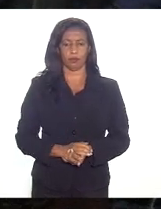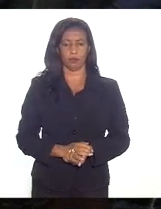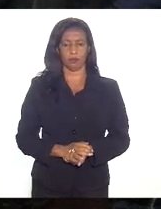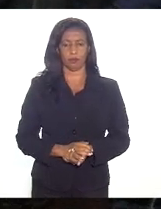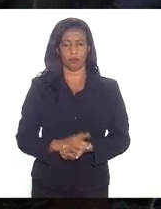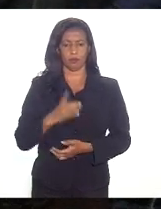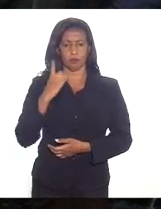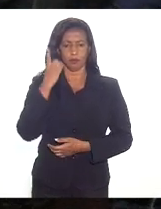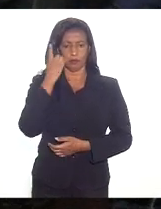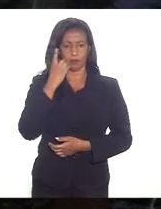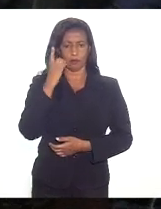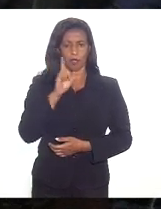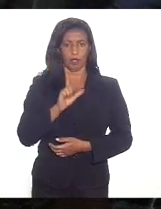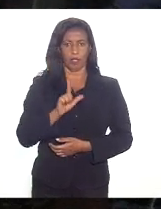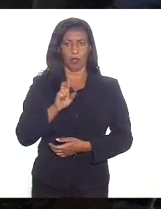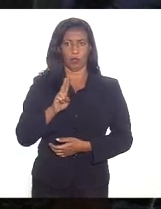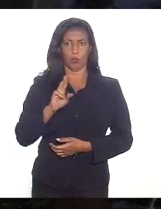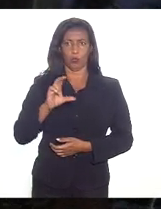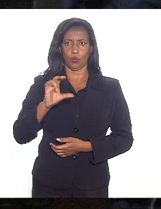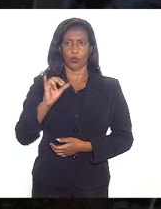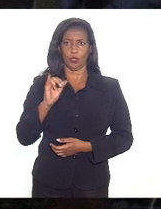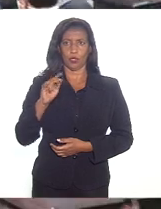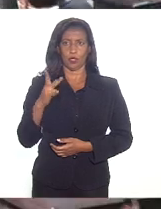deputada Lucinha.